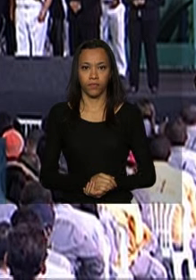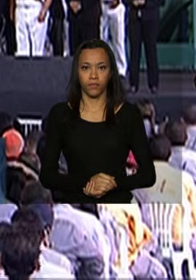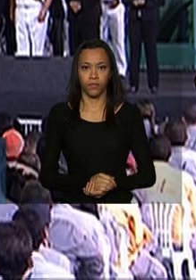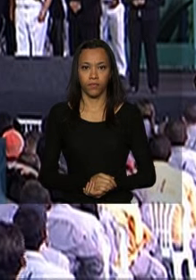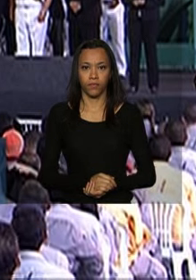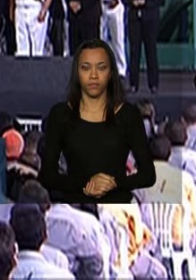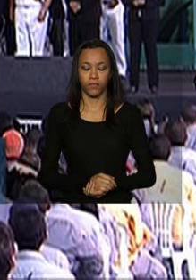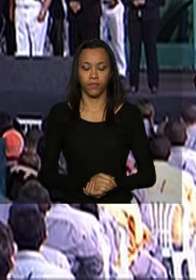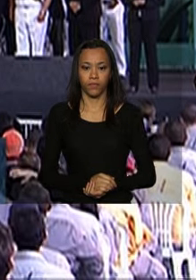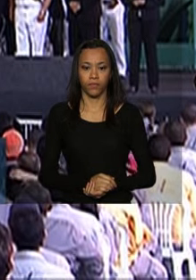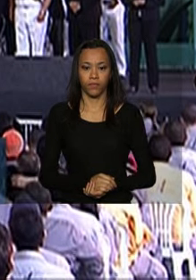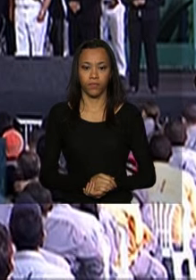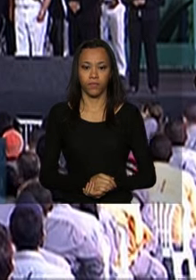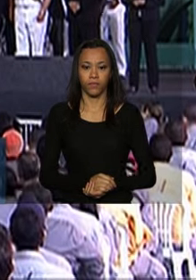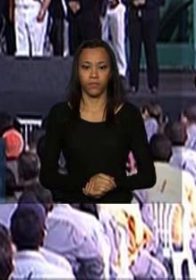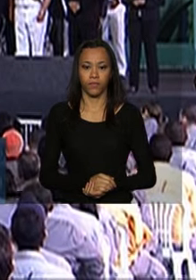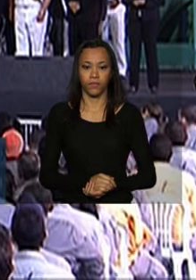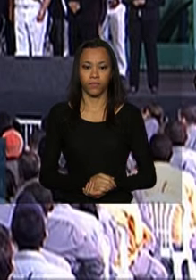Ok.